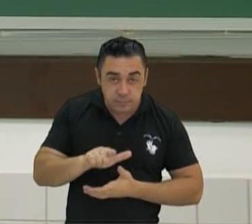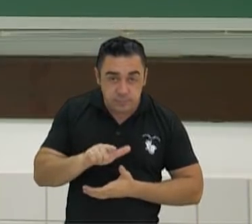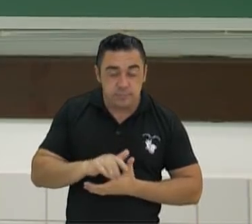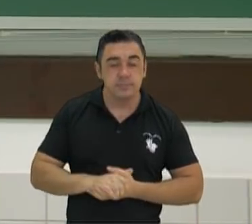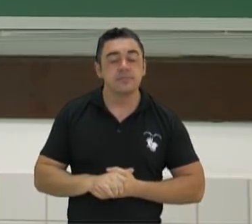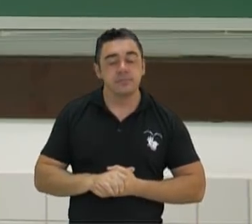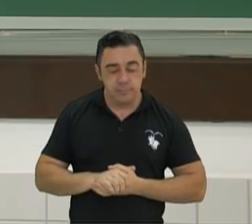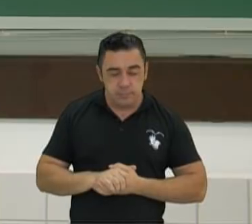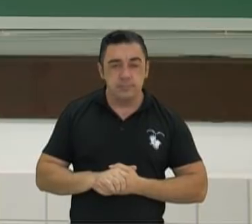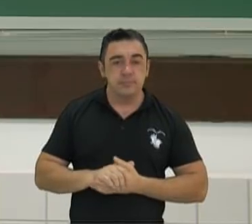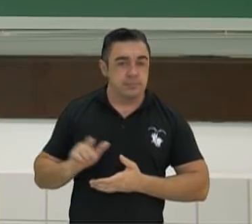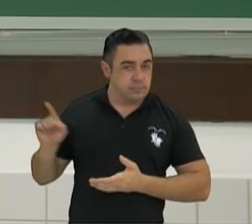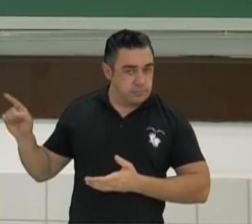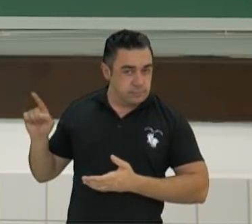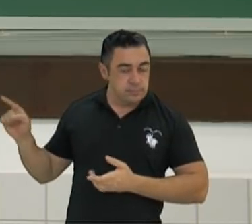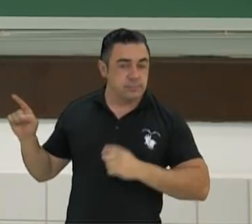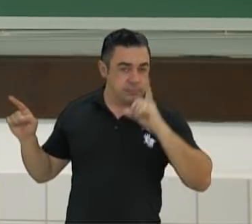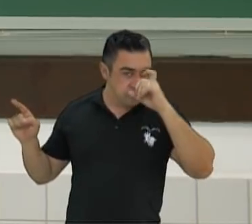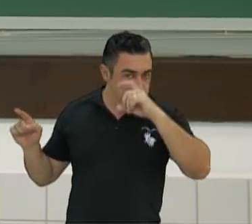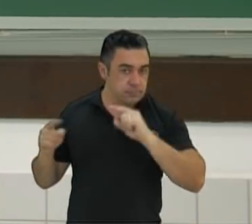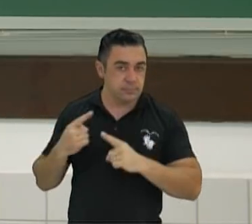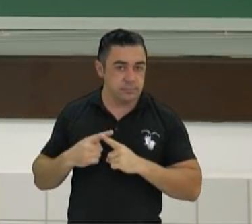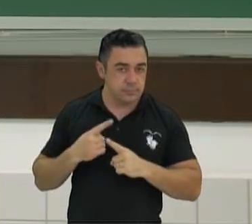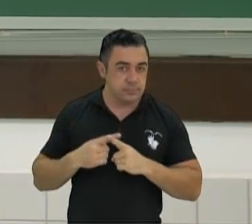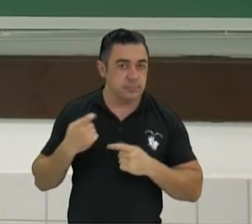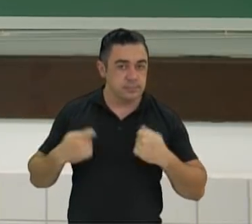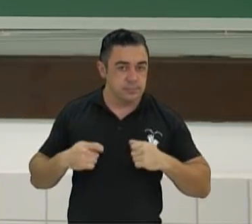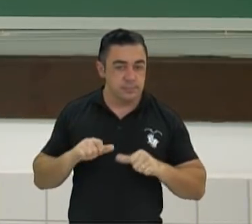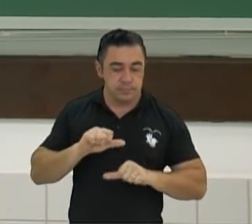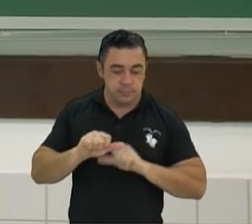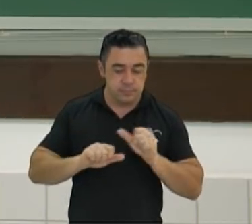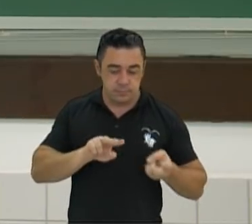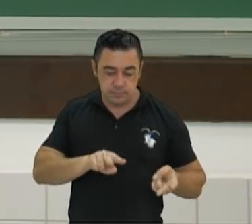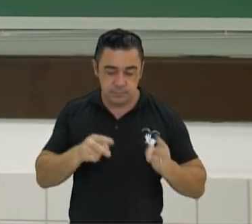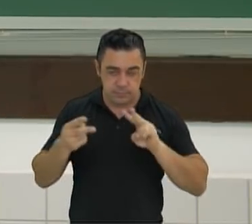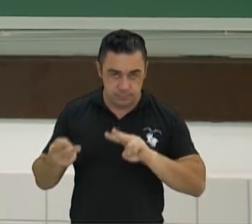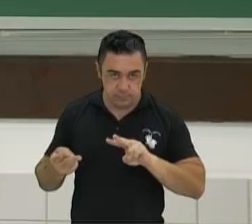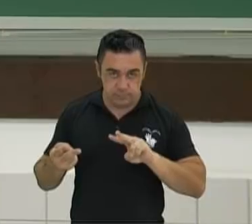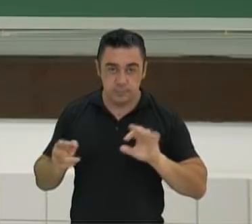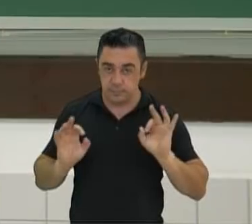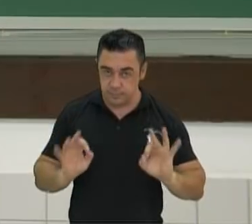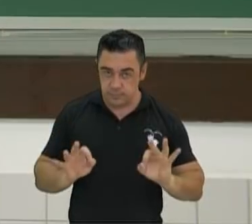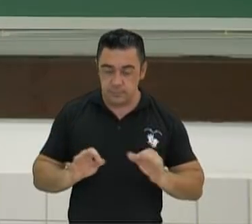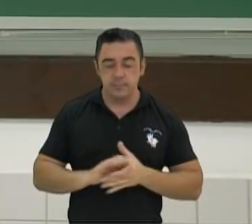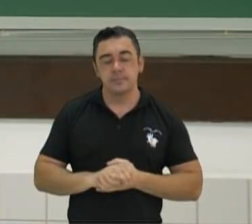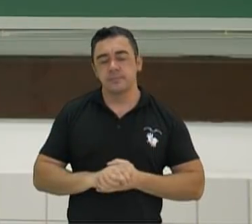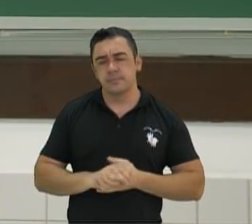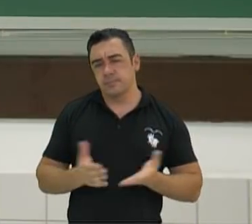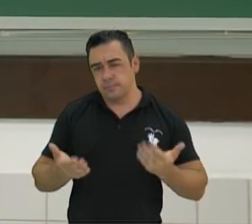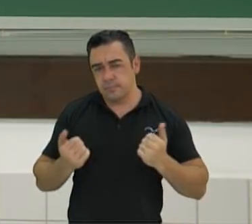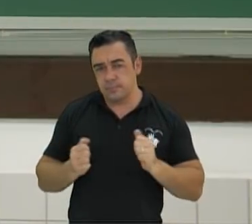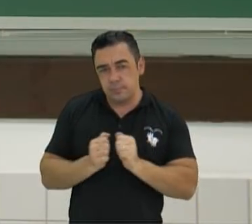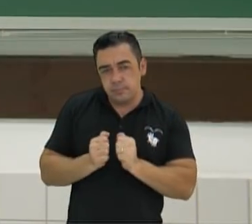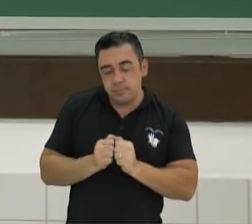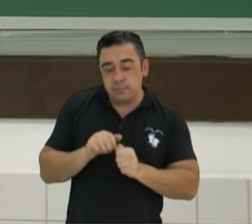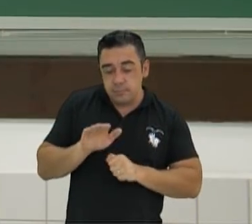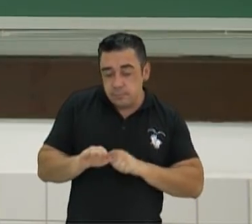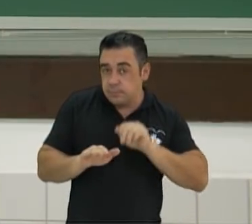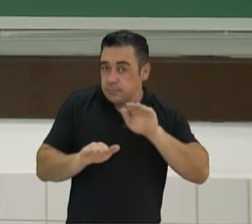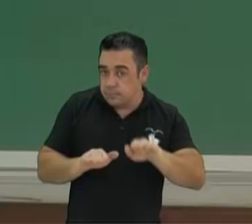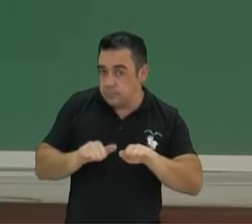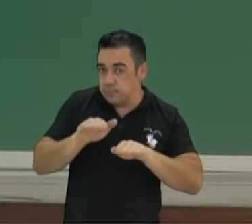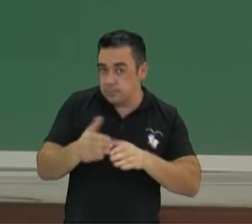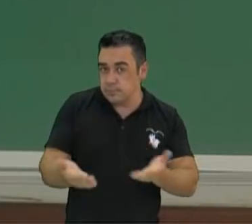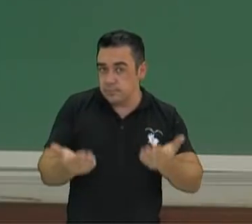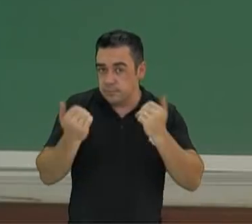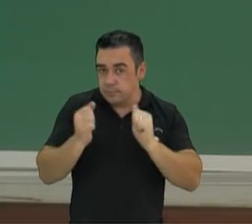Conseguiram? Esse tá um pouquinho difícil porque tem que ter uma transformação ali, não é mesmo? Então vamos fazer o passo a passo,